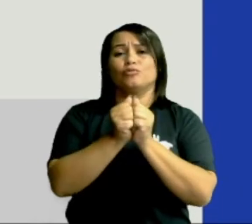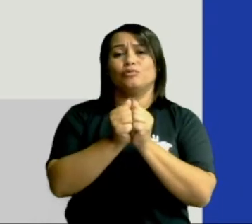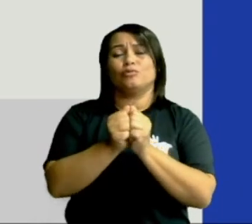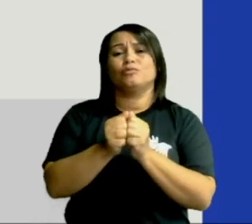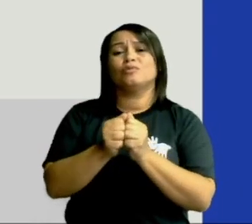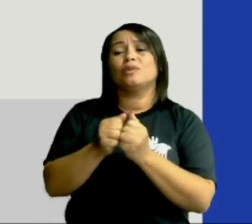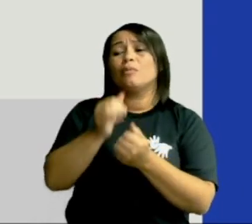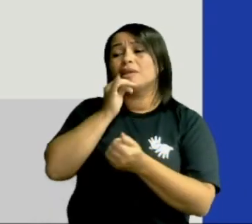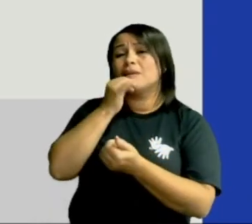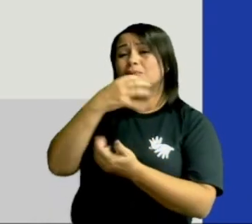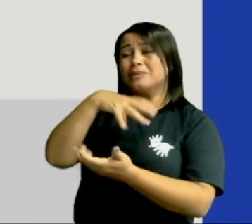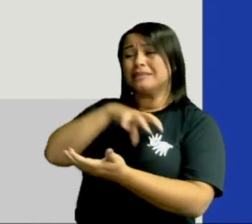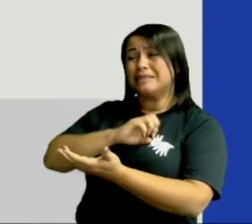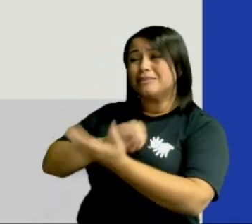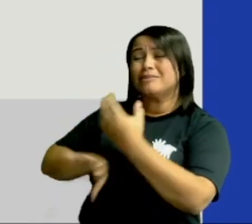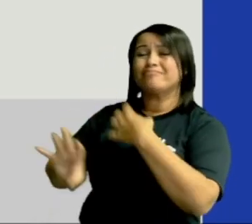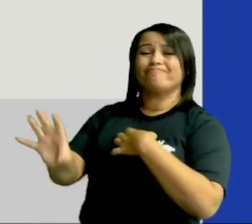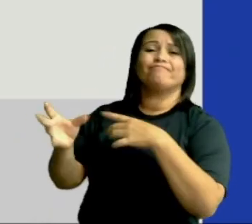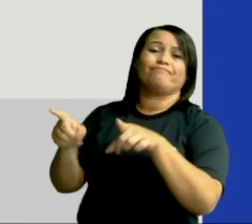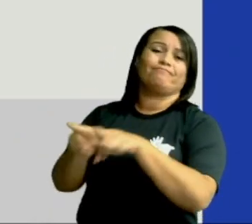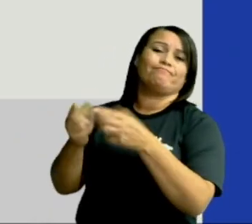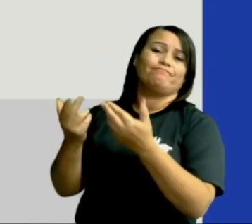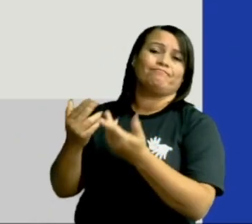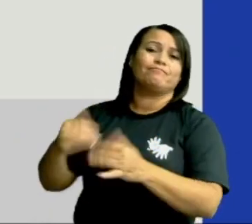amam aquela pessoa sofrem junto com ela.